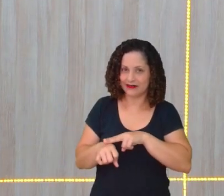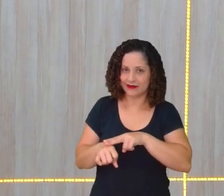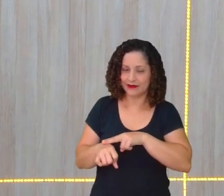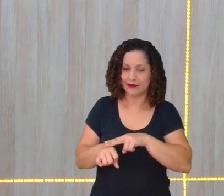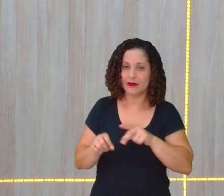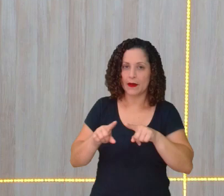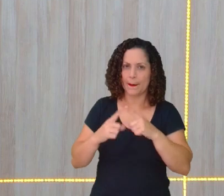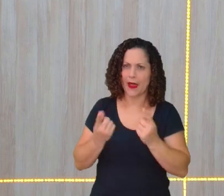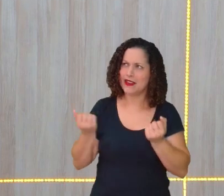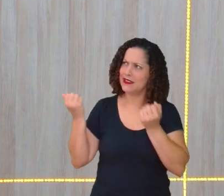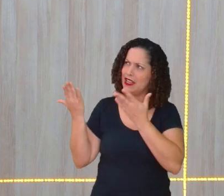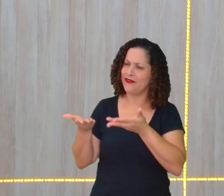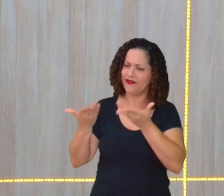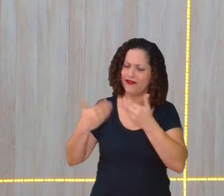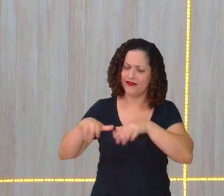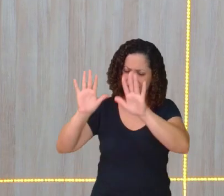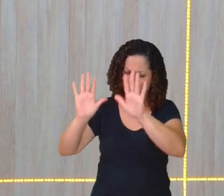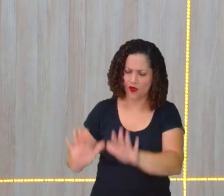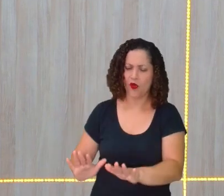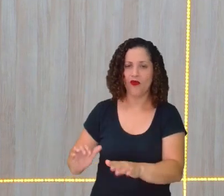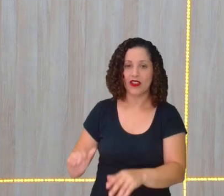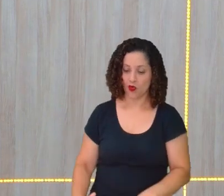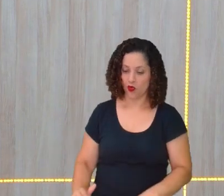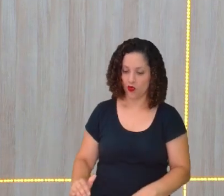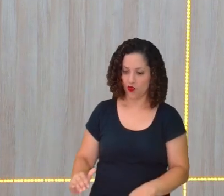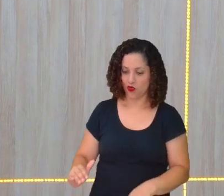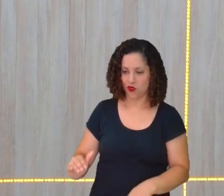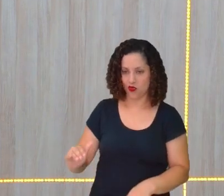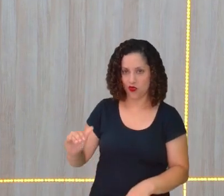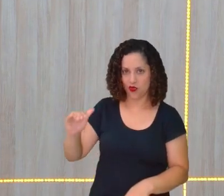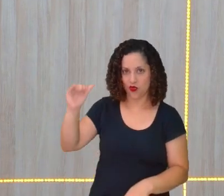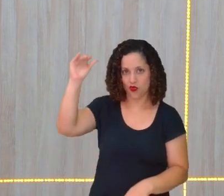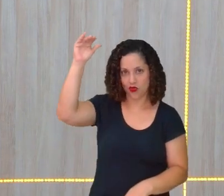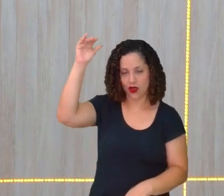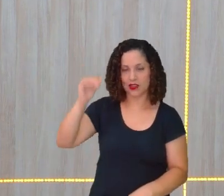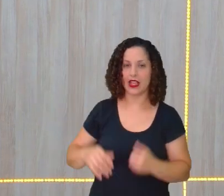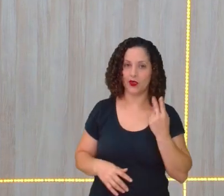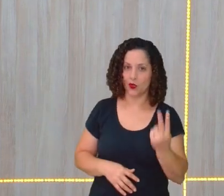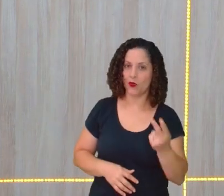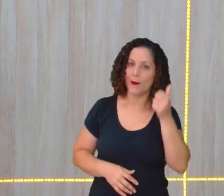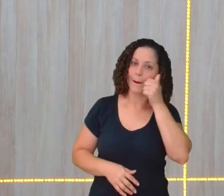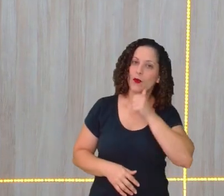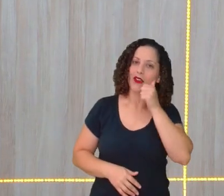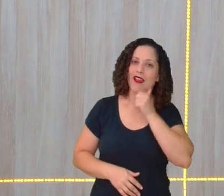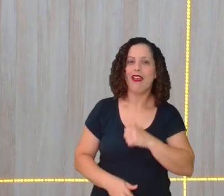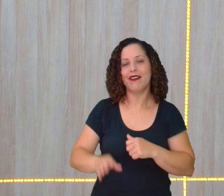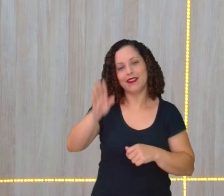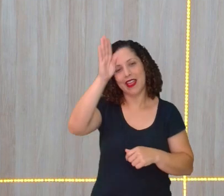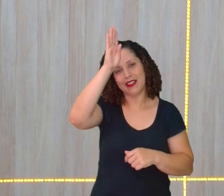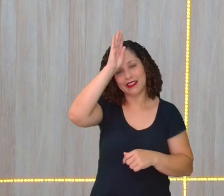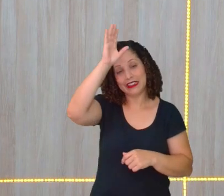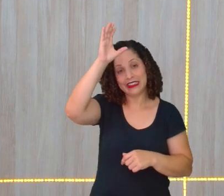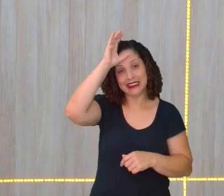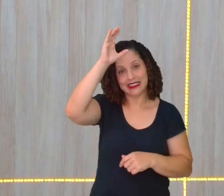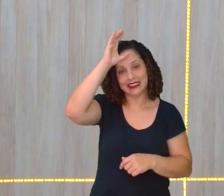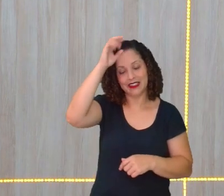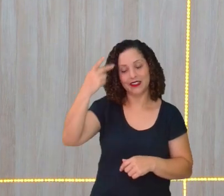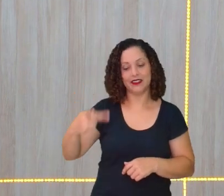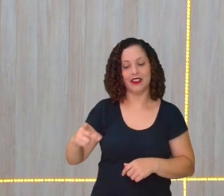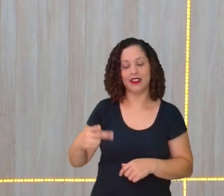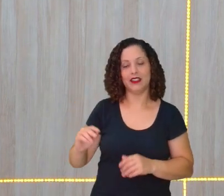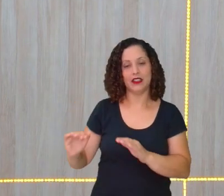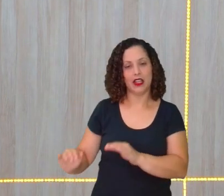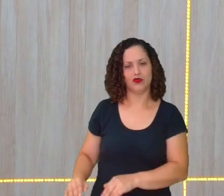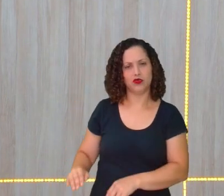Mas ele foi criado por duas senhoras, que ele passou a chamar de tia, papapá, aquela coisa toda. E por ele